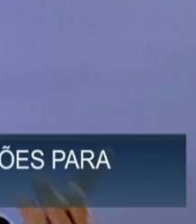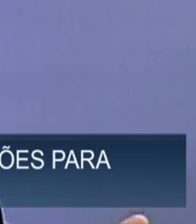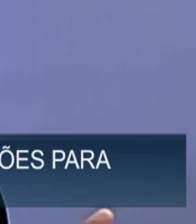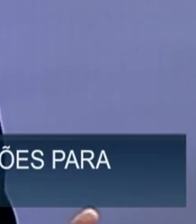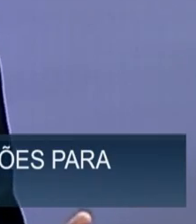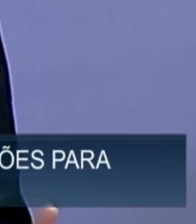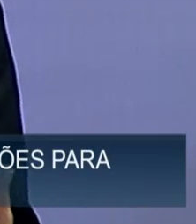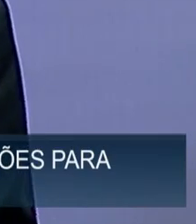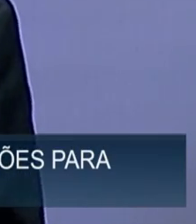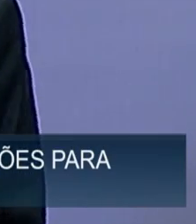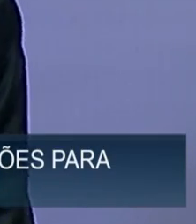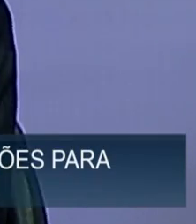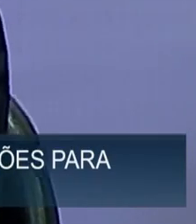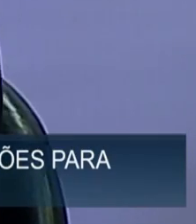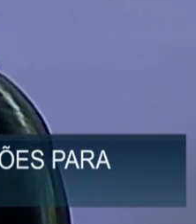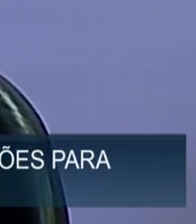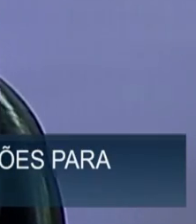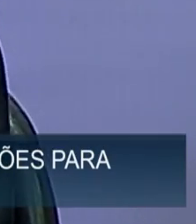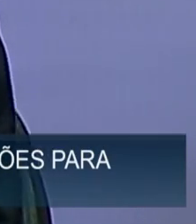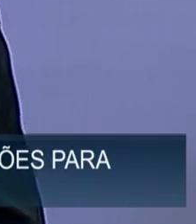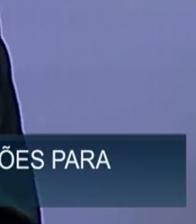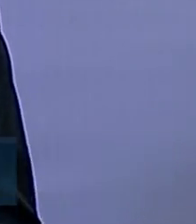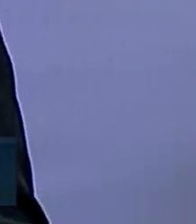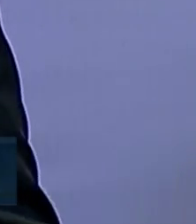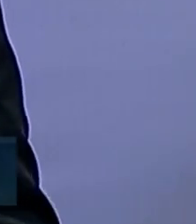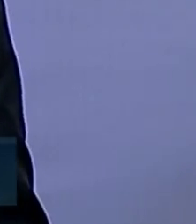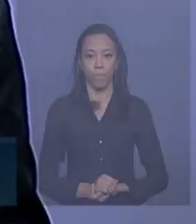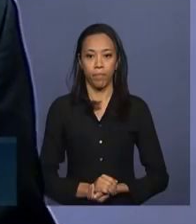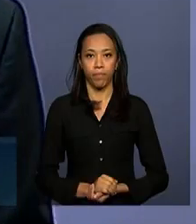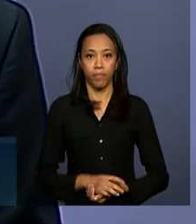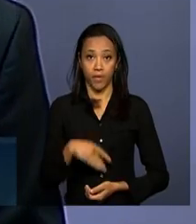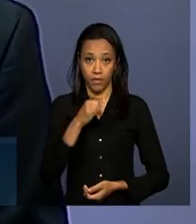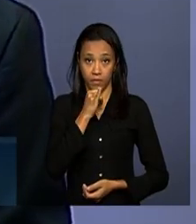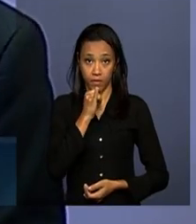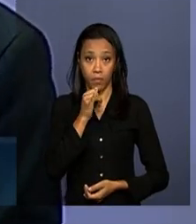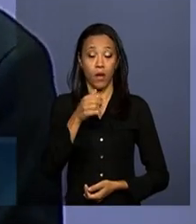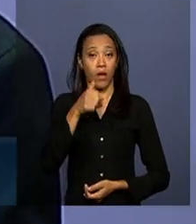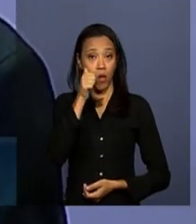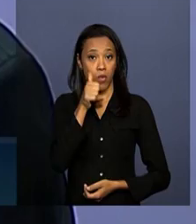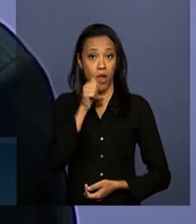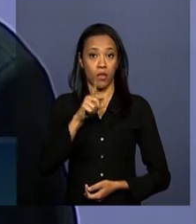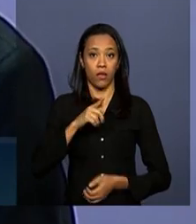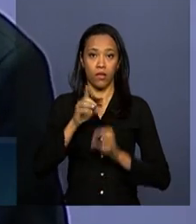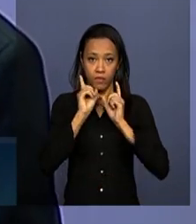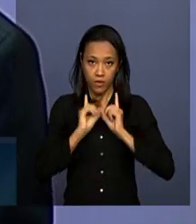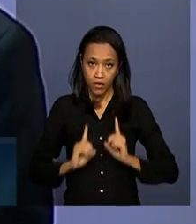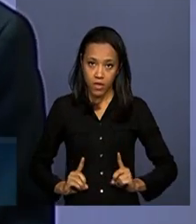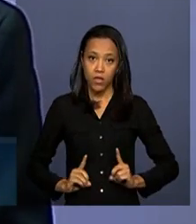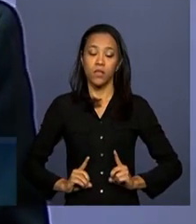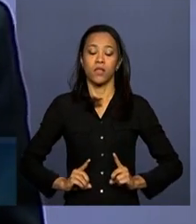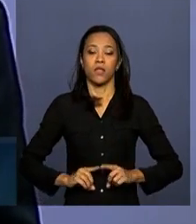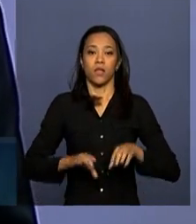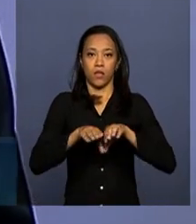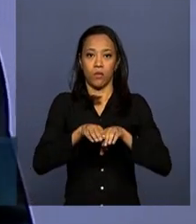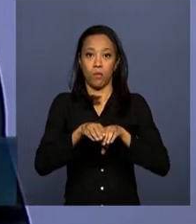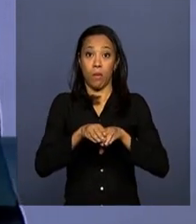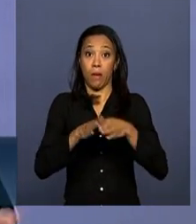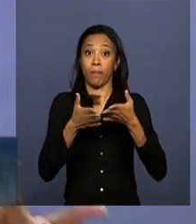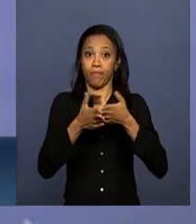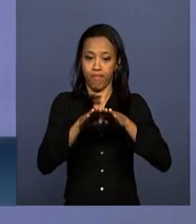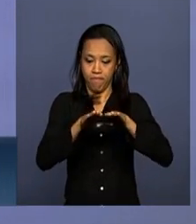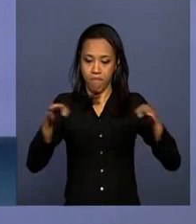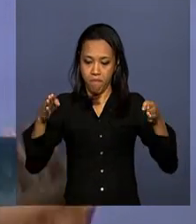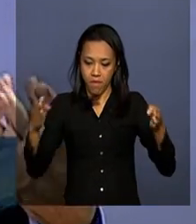uma mesa em que a mulher com deficiência, a mulher com mobilidade reduzida, ela possa ser cuidada, examinada